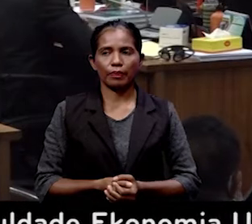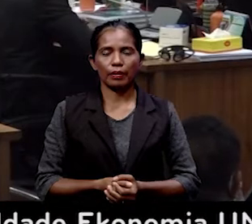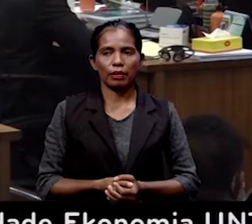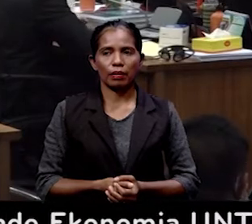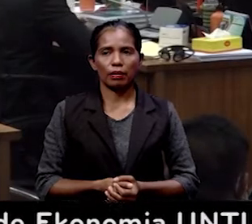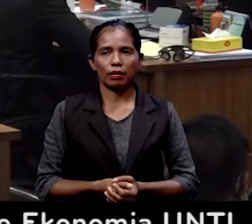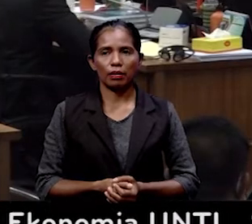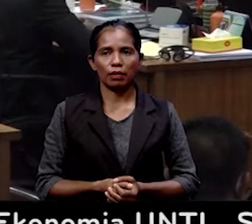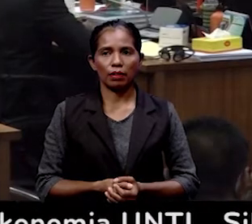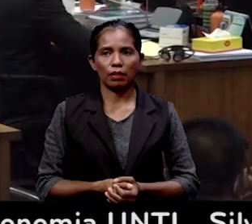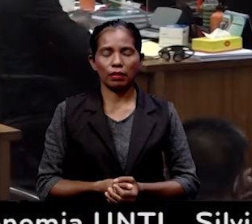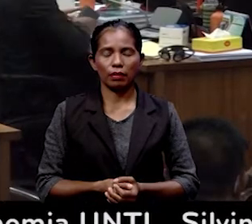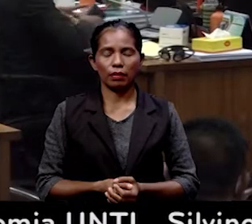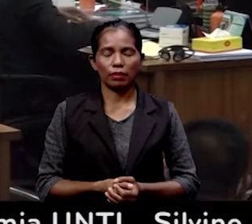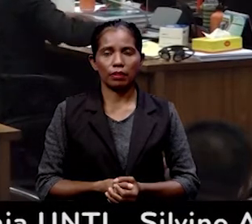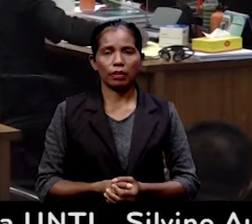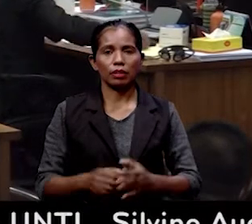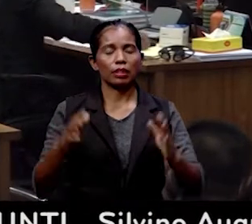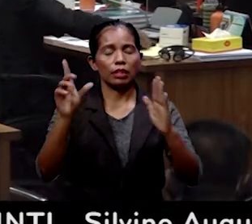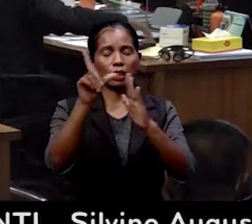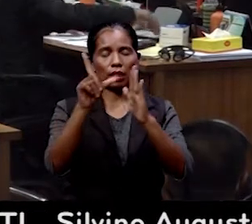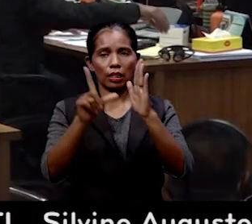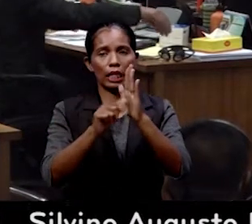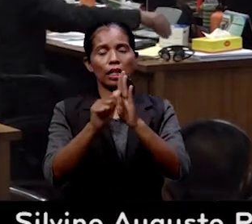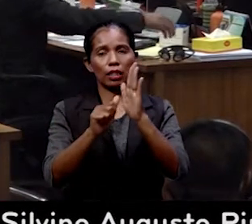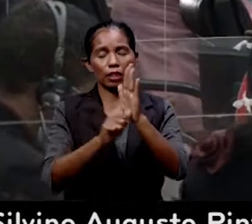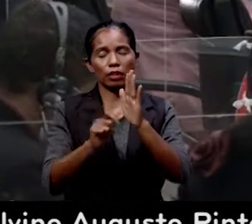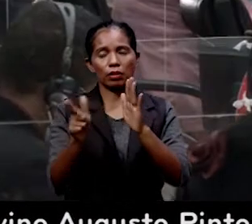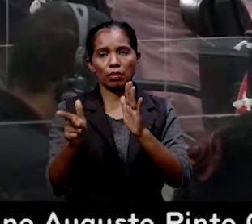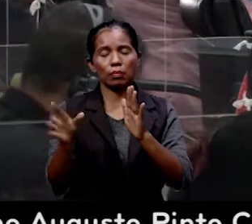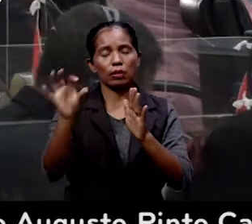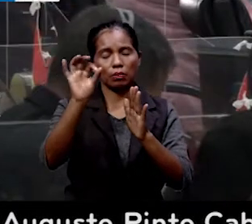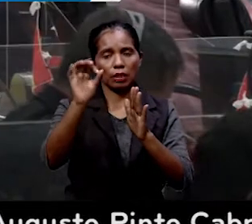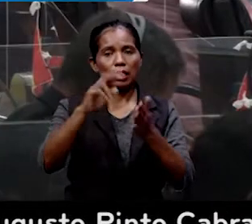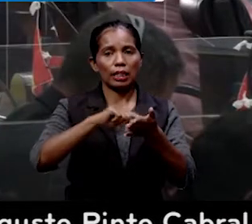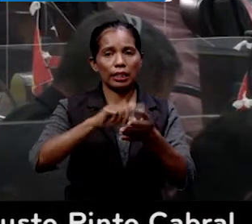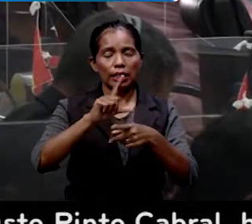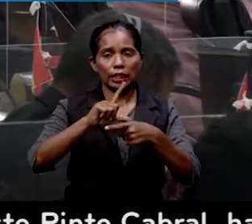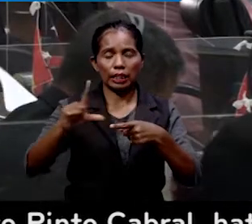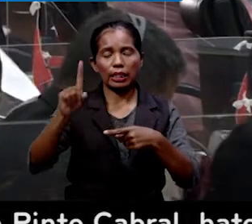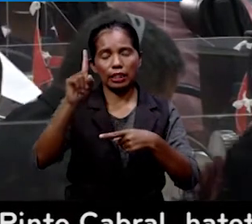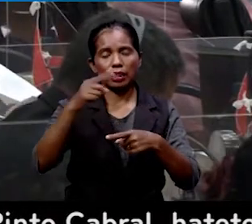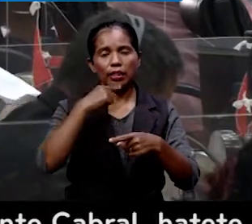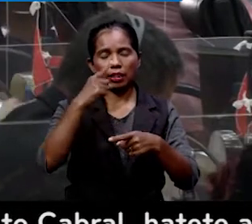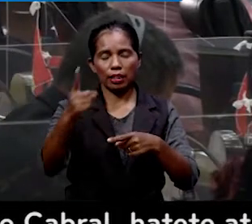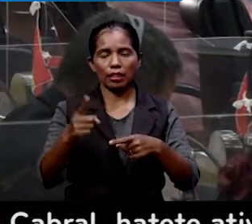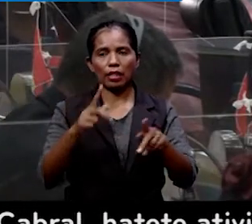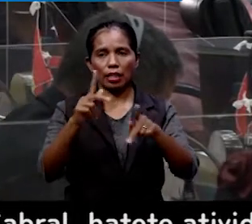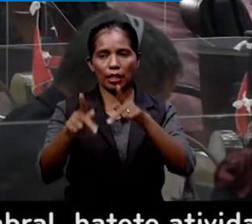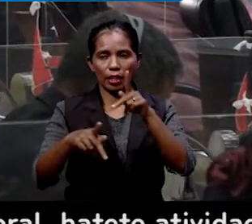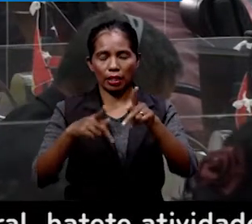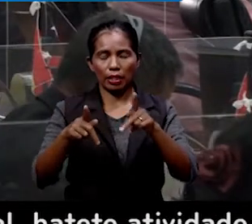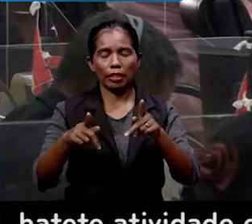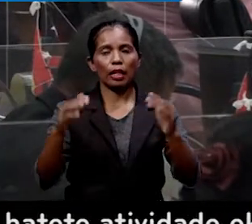Ia Constituição, artigo seno recencia a linha Ida-Ratetem, Ia Legislatura Ida, Ia